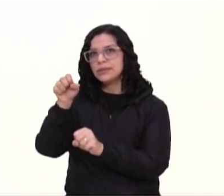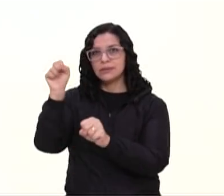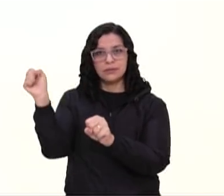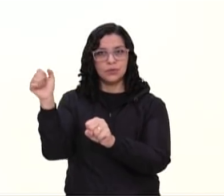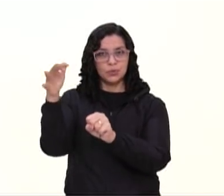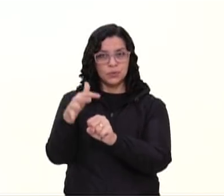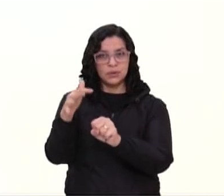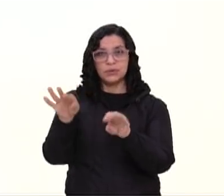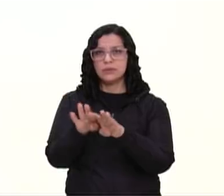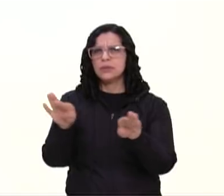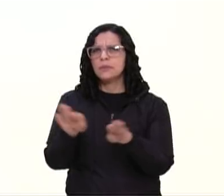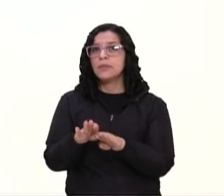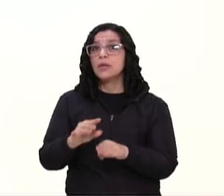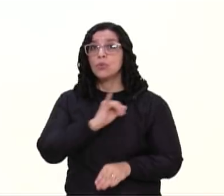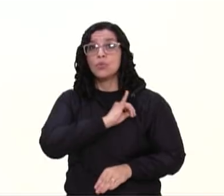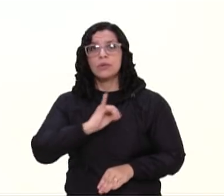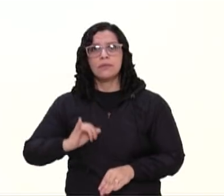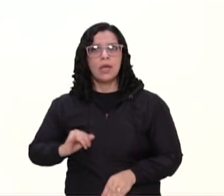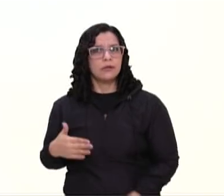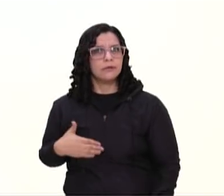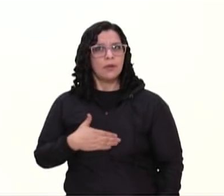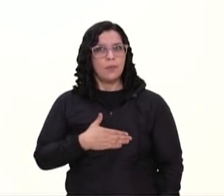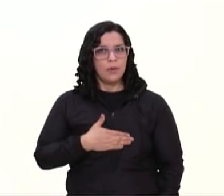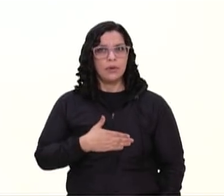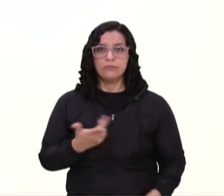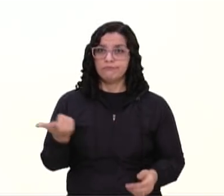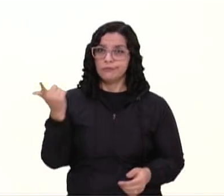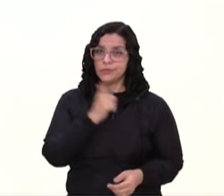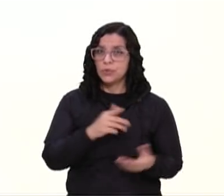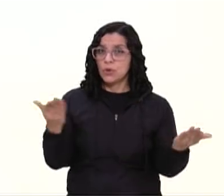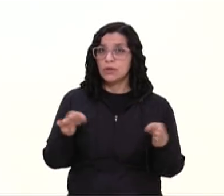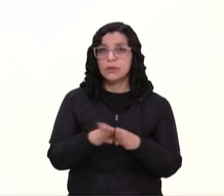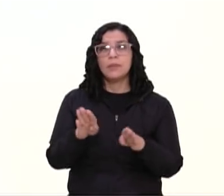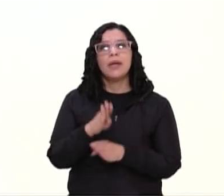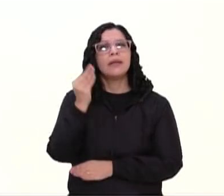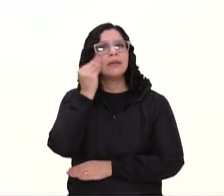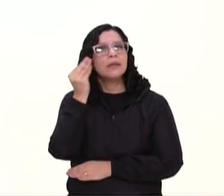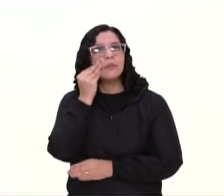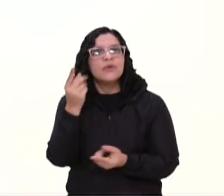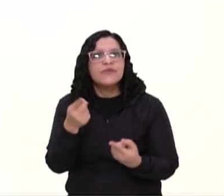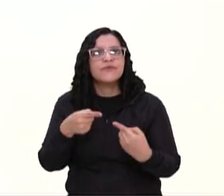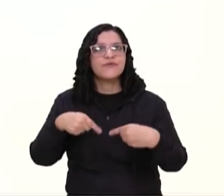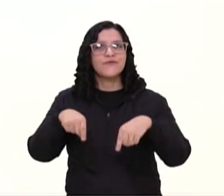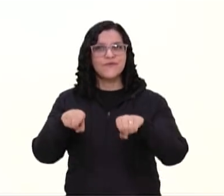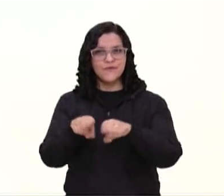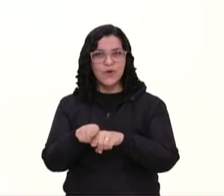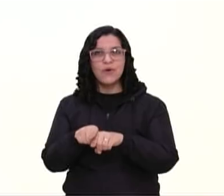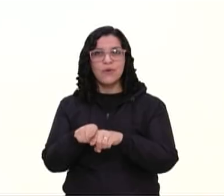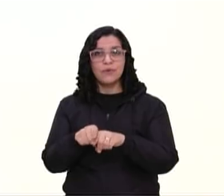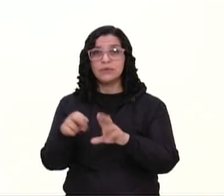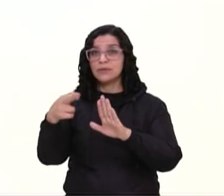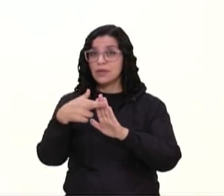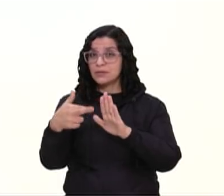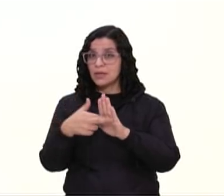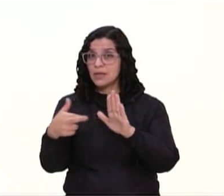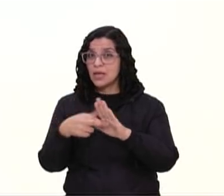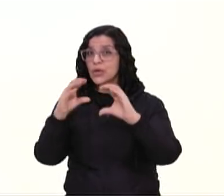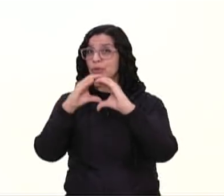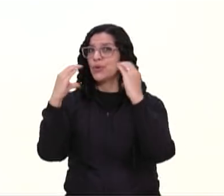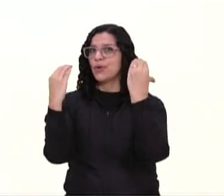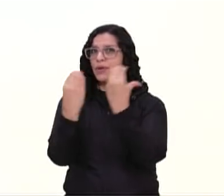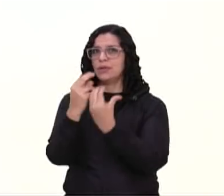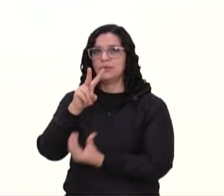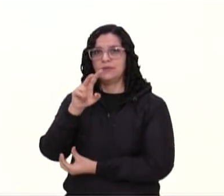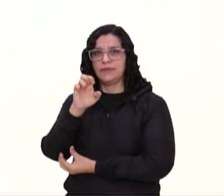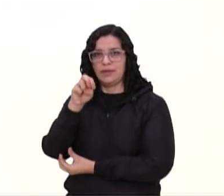O estabelecimento do Império de Napoleão Bonaparte e também a tentativa de restauração do antigo regime através do Congresso de